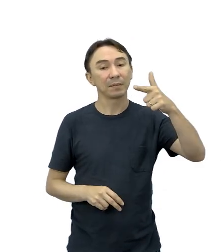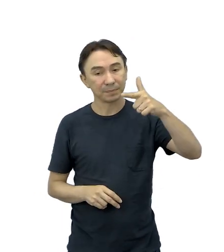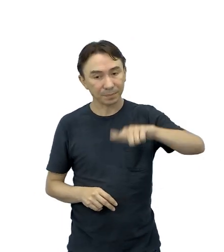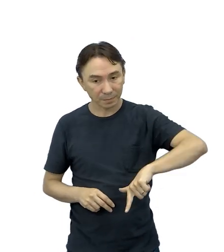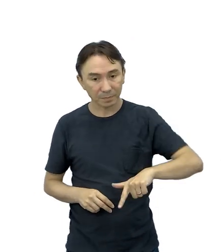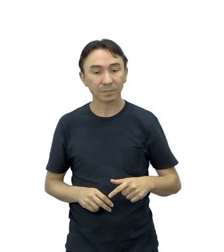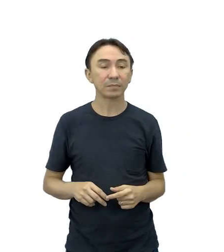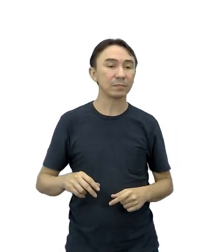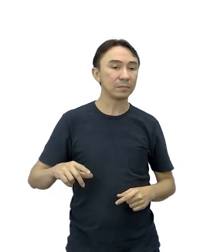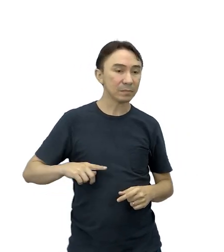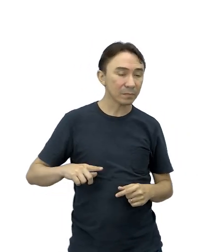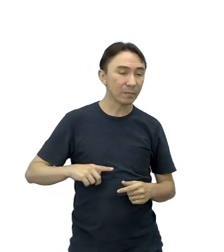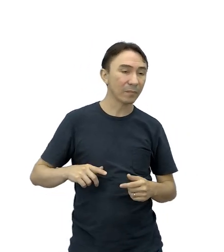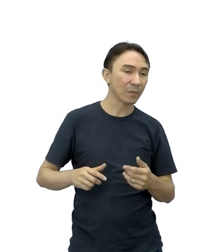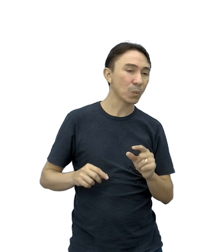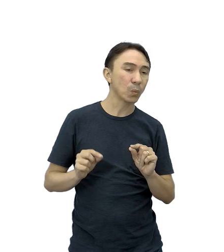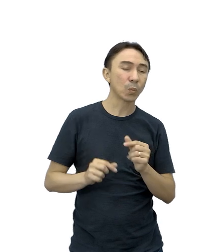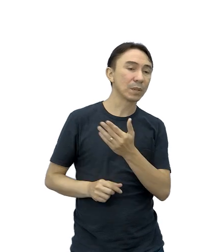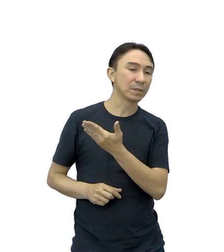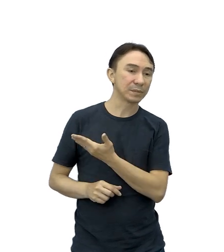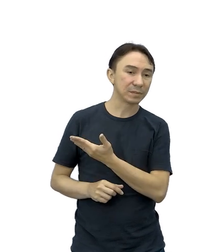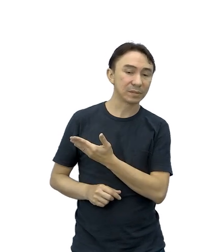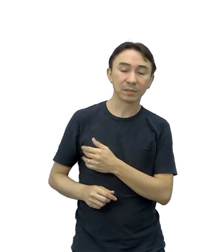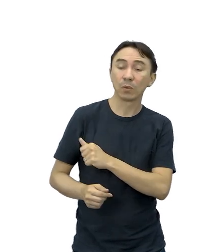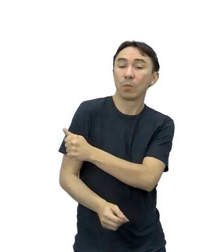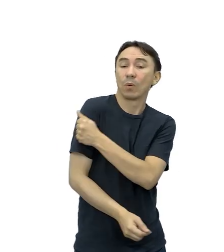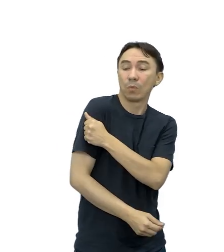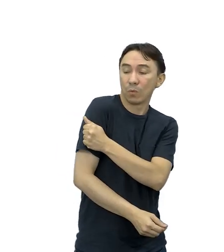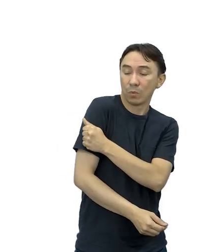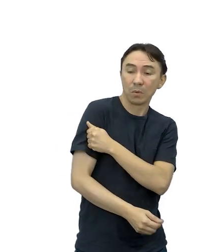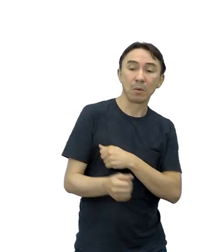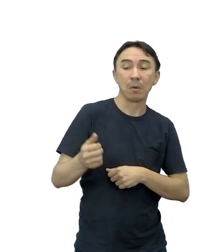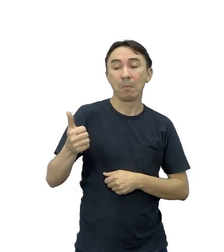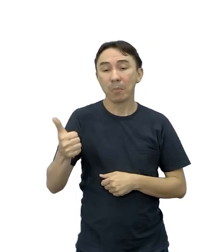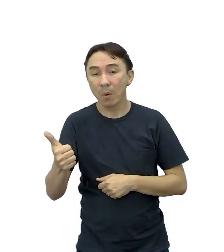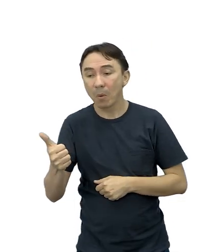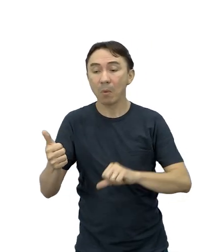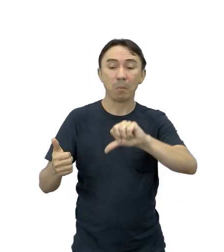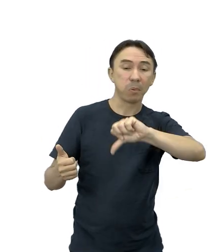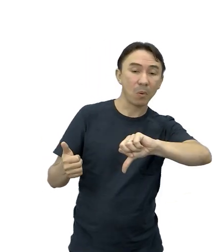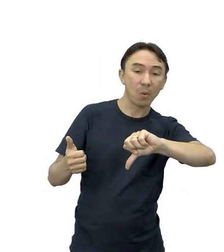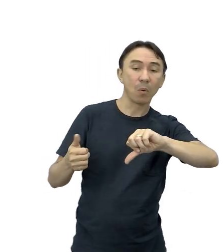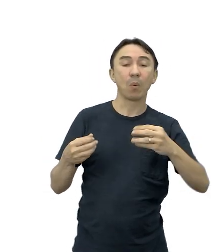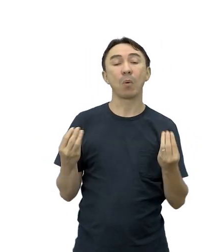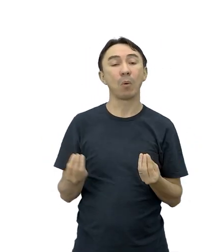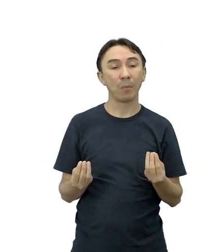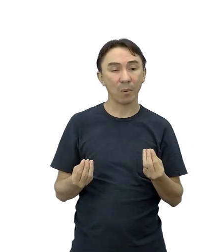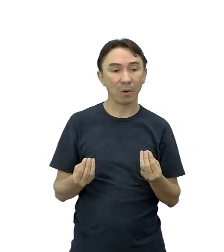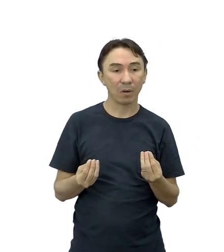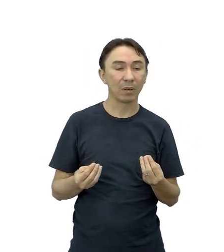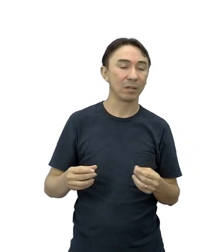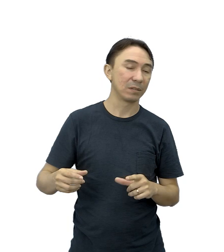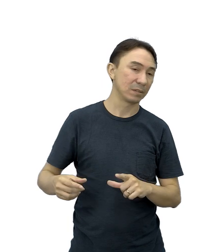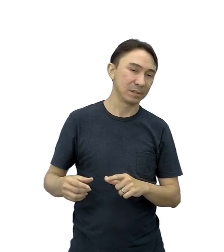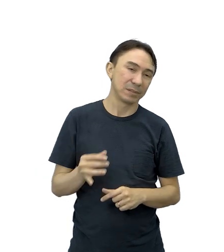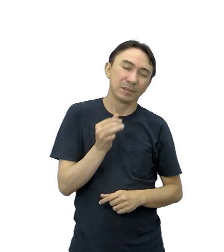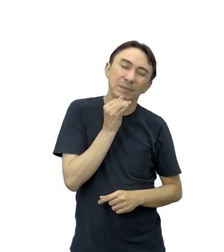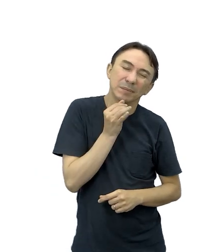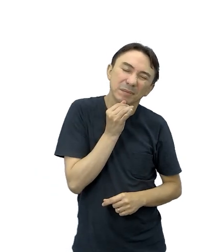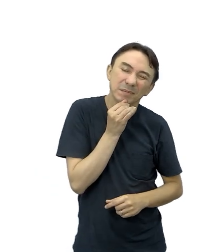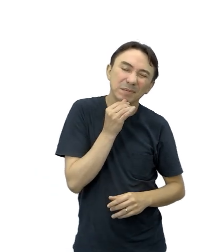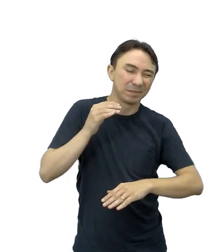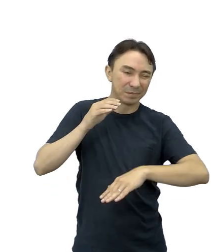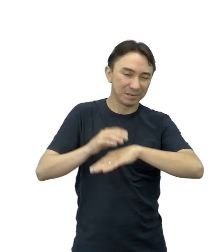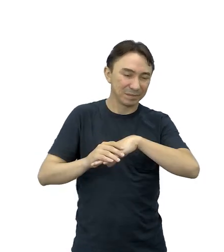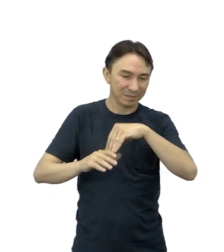foi o desempenho dos estudantes, então, para aquela habilidade selecionada, né, no caso, houve uma habilidade aleatoriamente, depois eu vou falar de